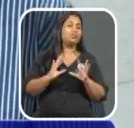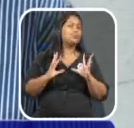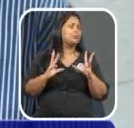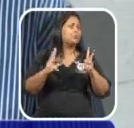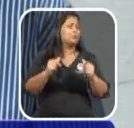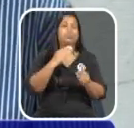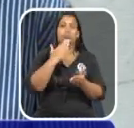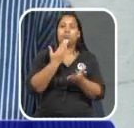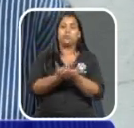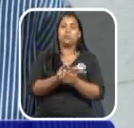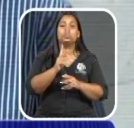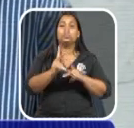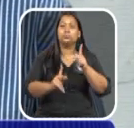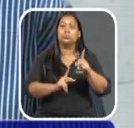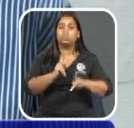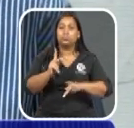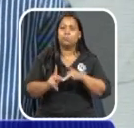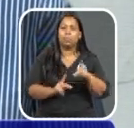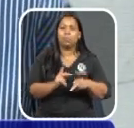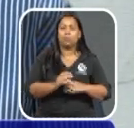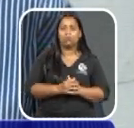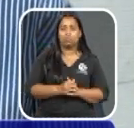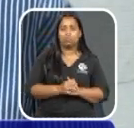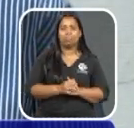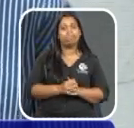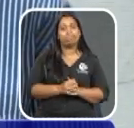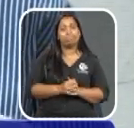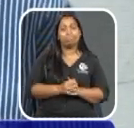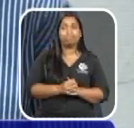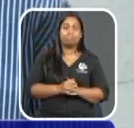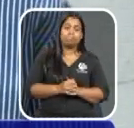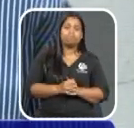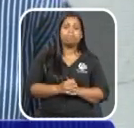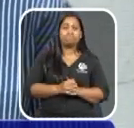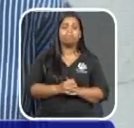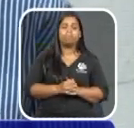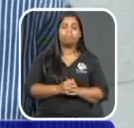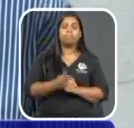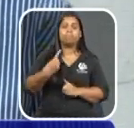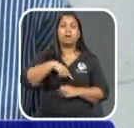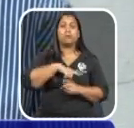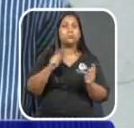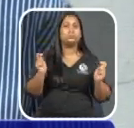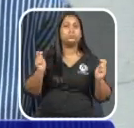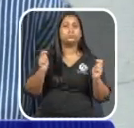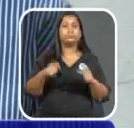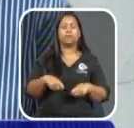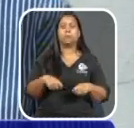as demandas da população, não quero ser utópico, mas que nós possamos